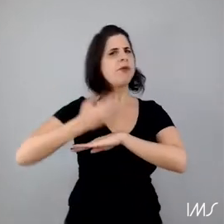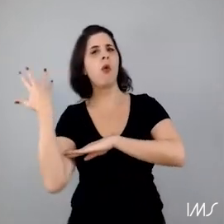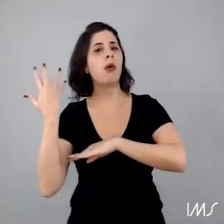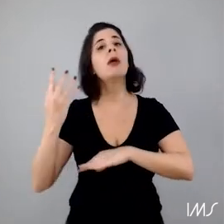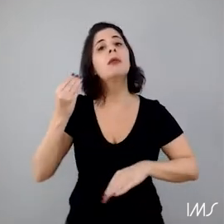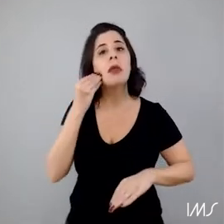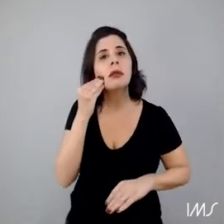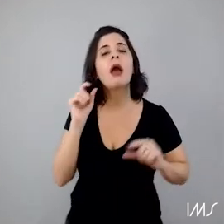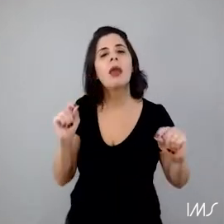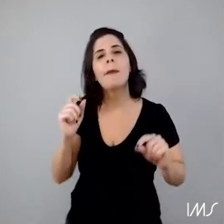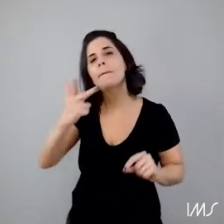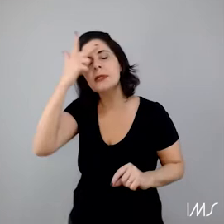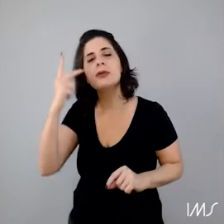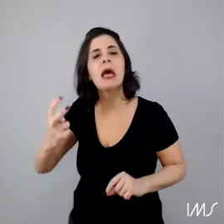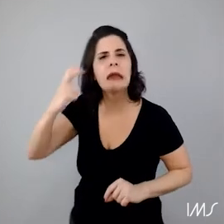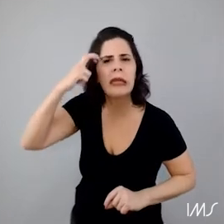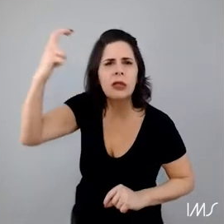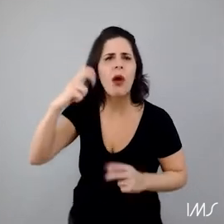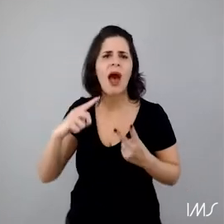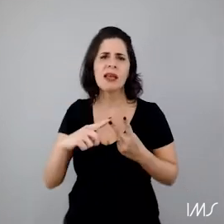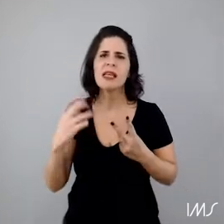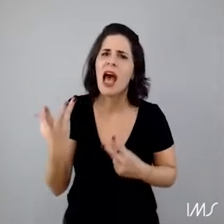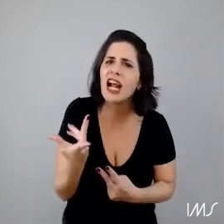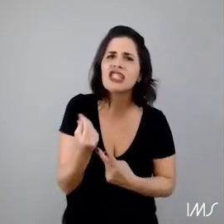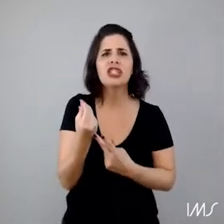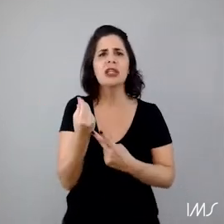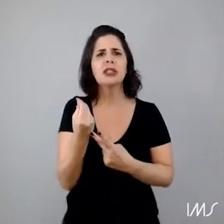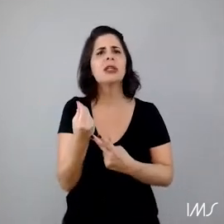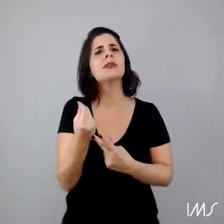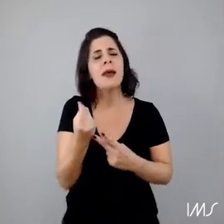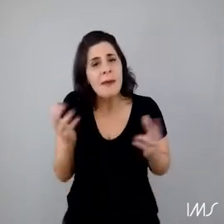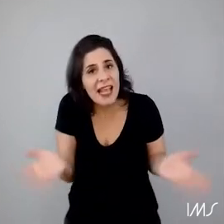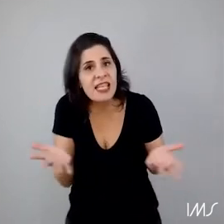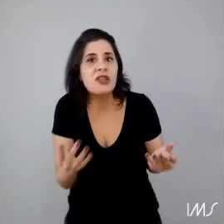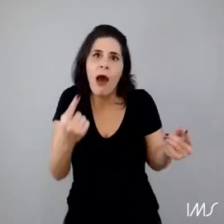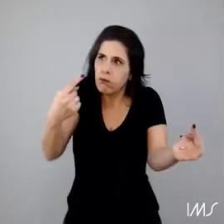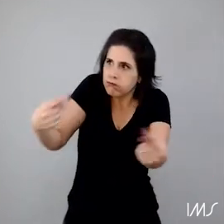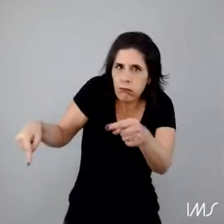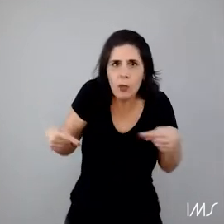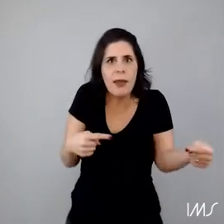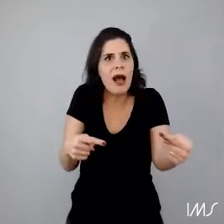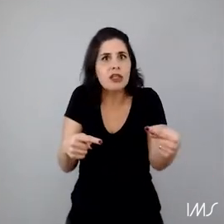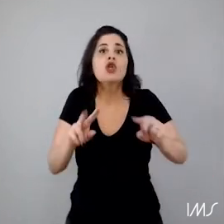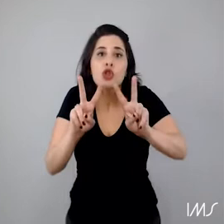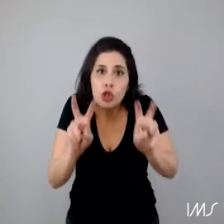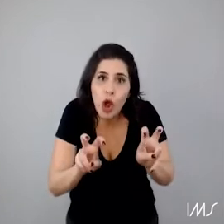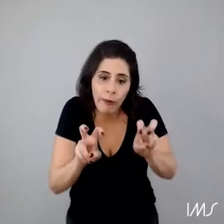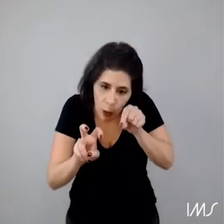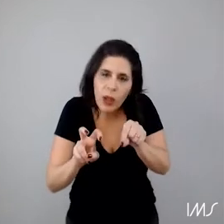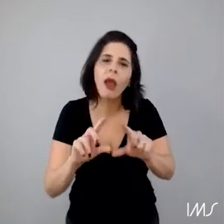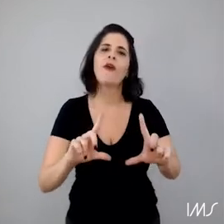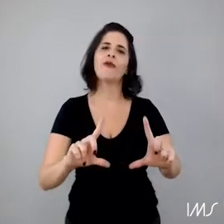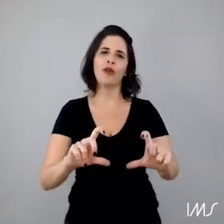latino-americano na rede internacional de intelectuais e artistas que então alimentavam um vasto debate em torno da